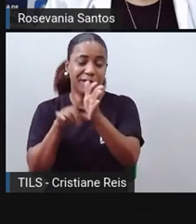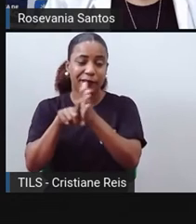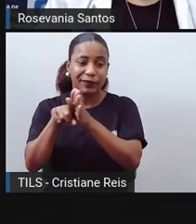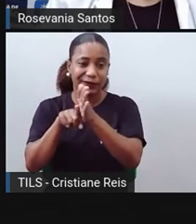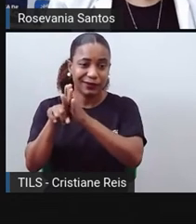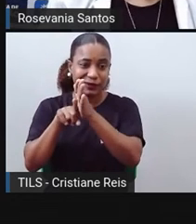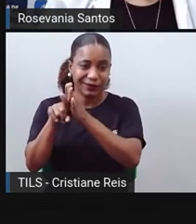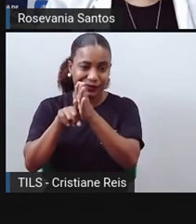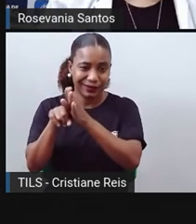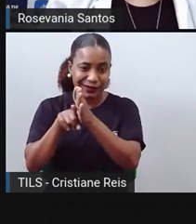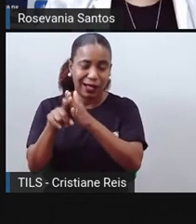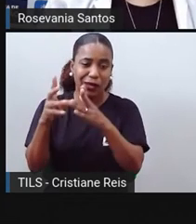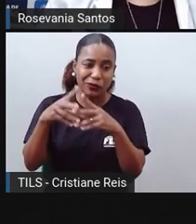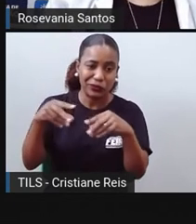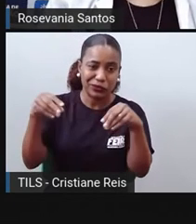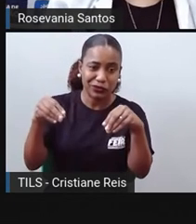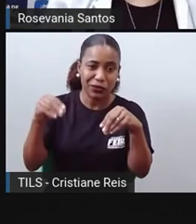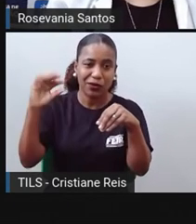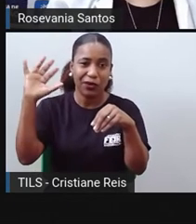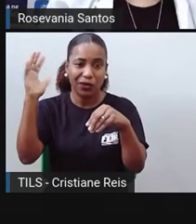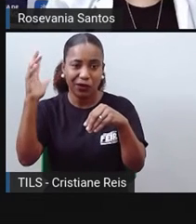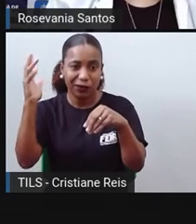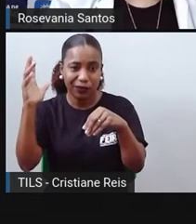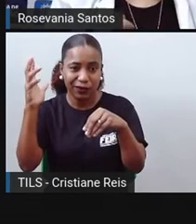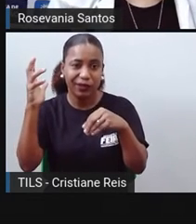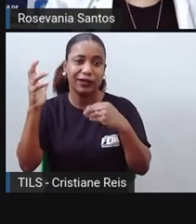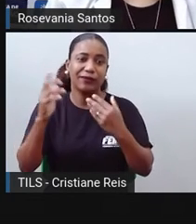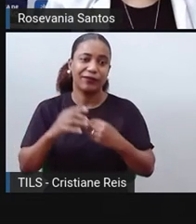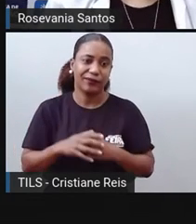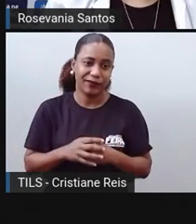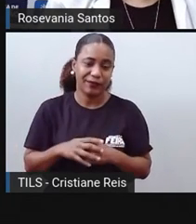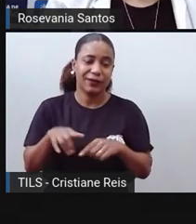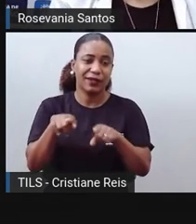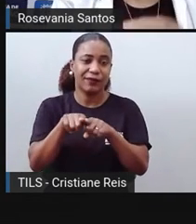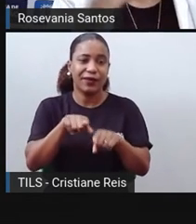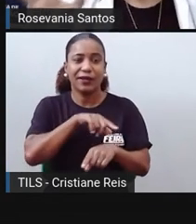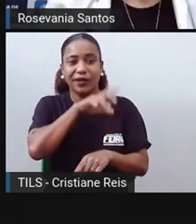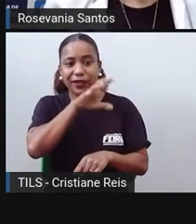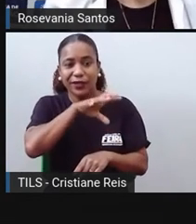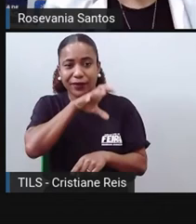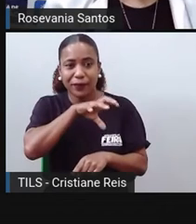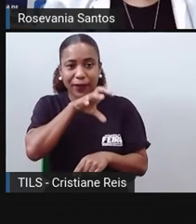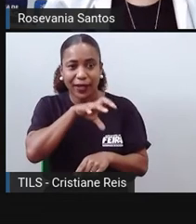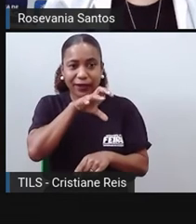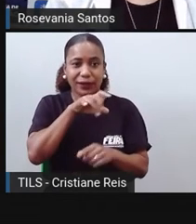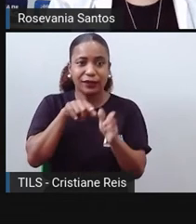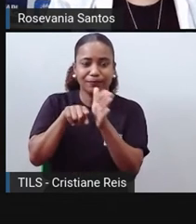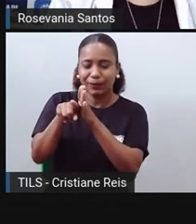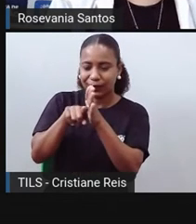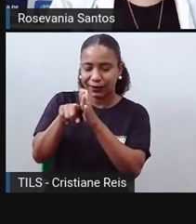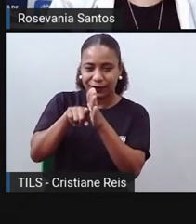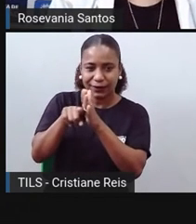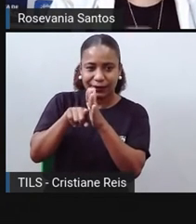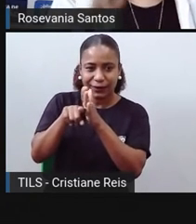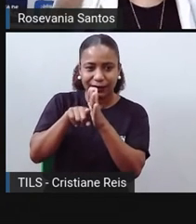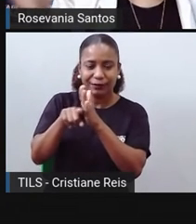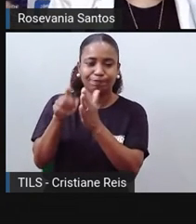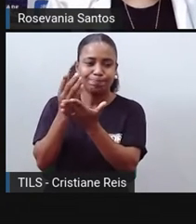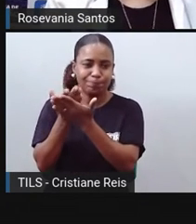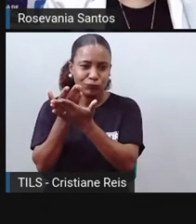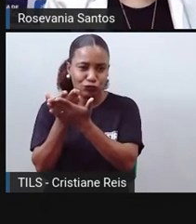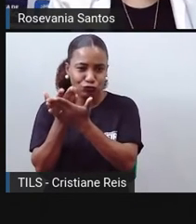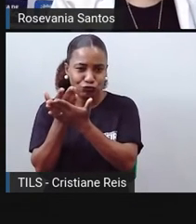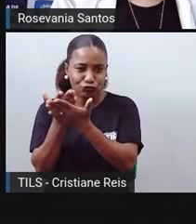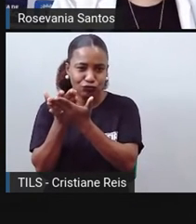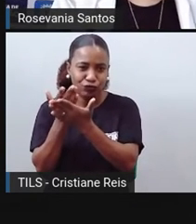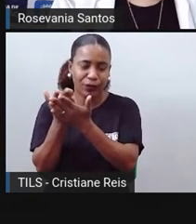a qualidade da água, né, ver a questão, né, dos animais. Eles observam tudo lá com relação a isso. Aí estudam